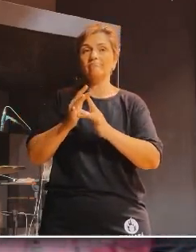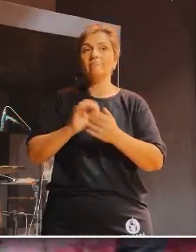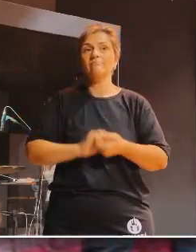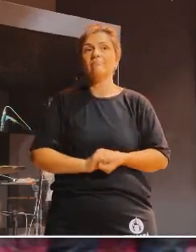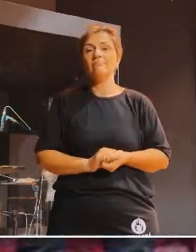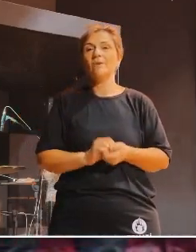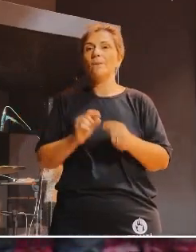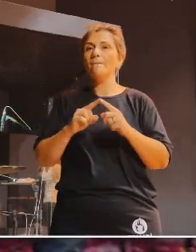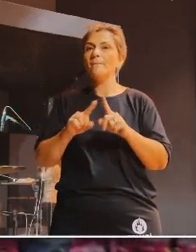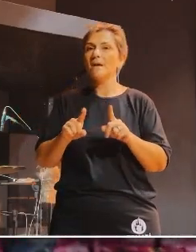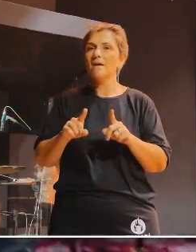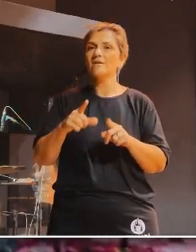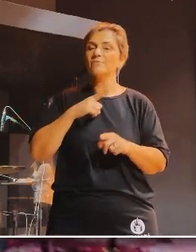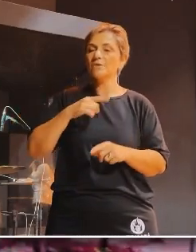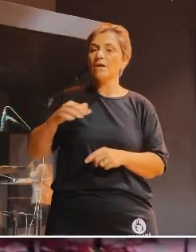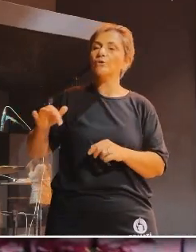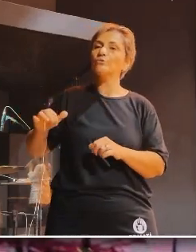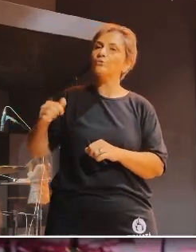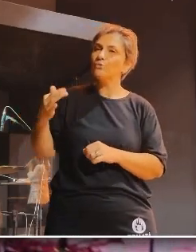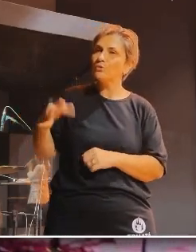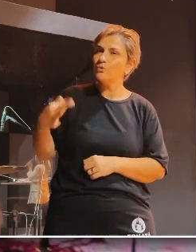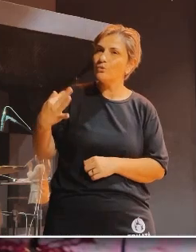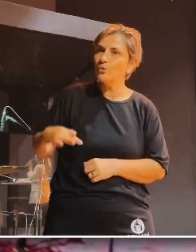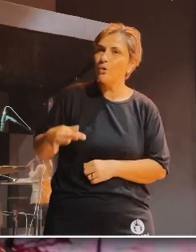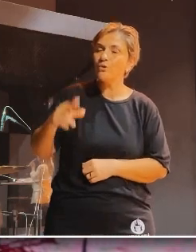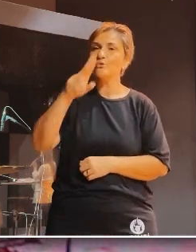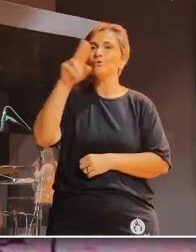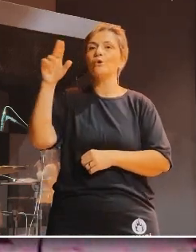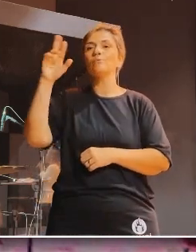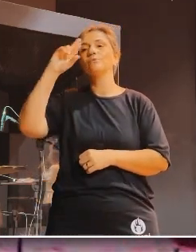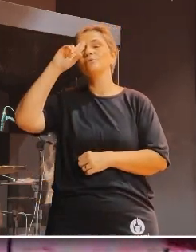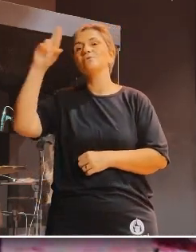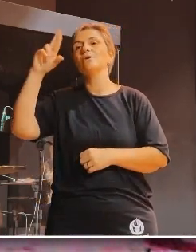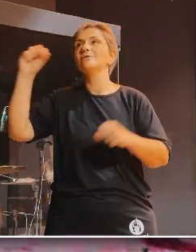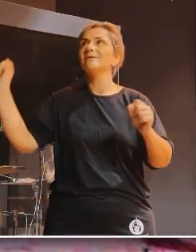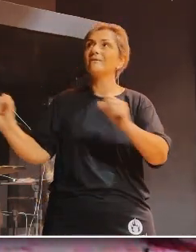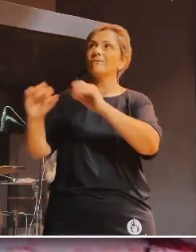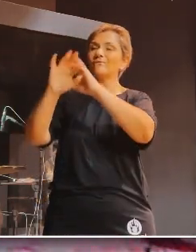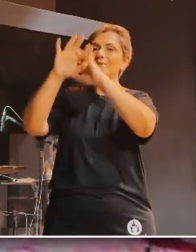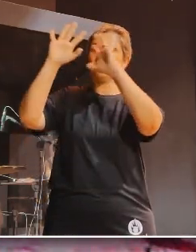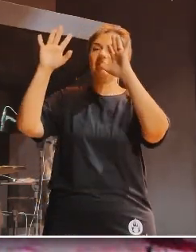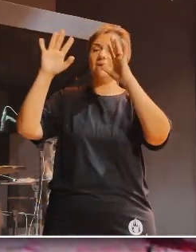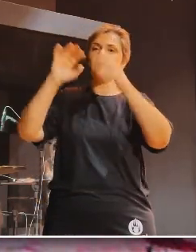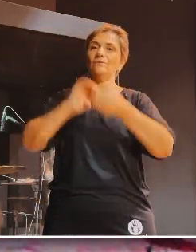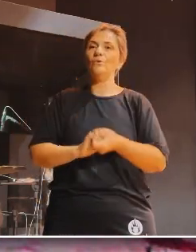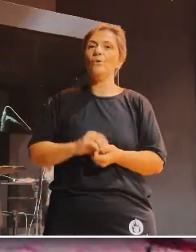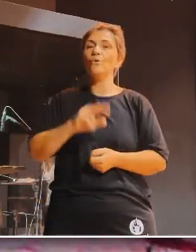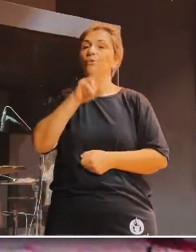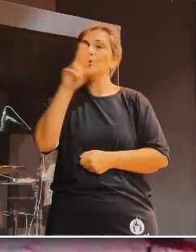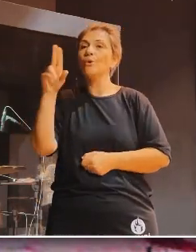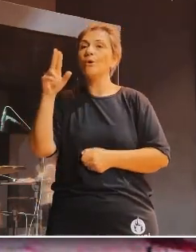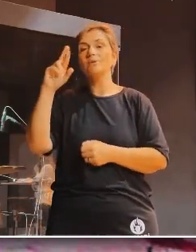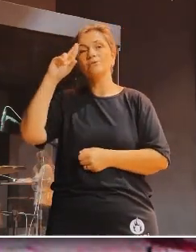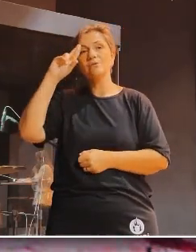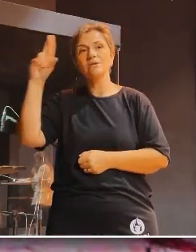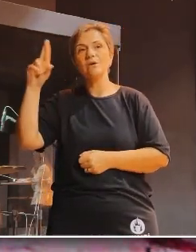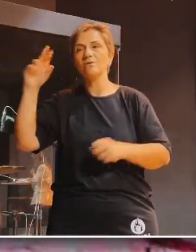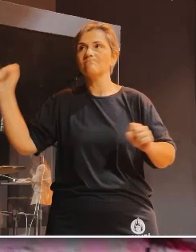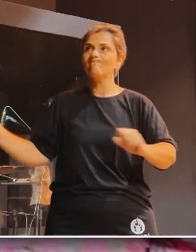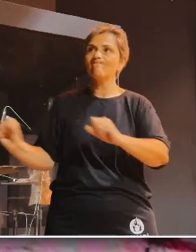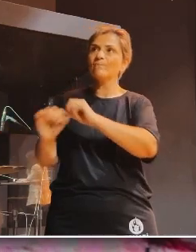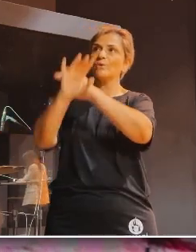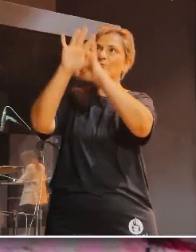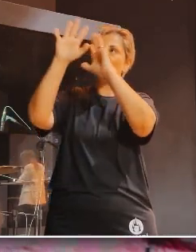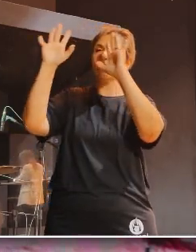Apesar das nossas dores, o nome do Senhor será glorificado. O nome do Senhor será